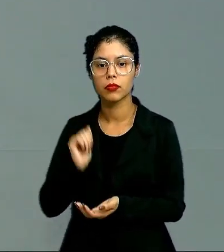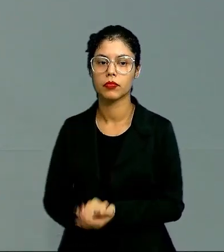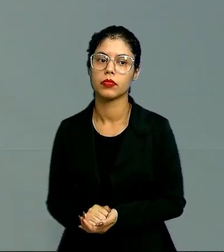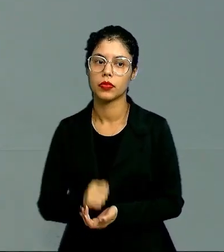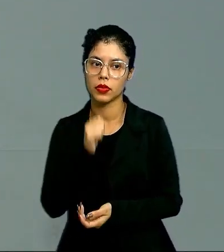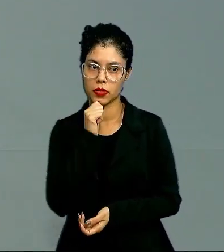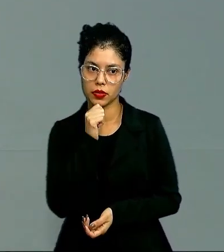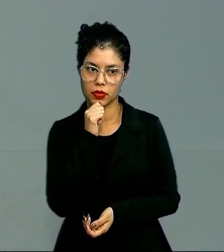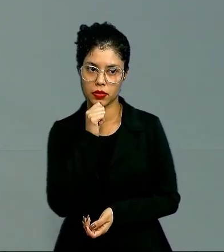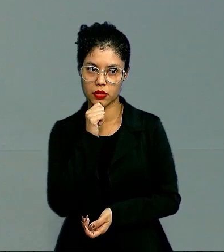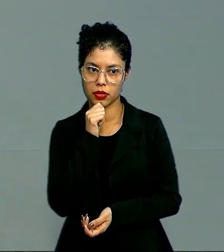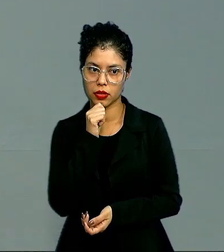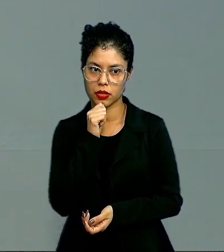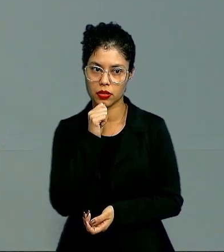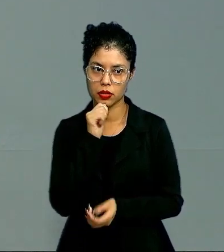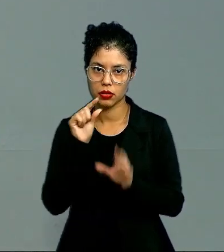aí